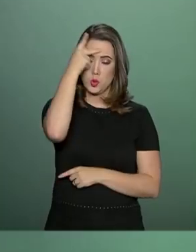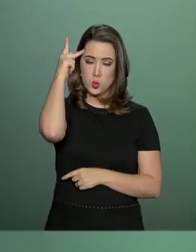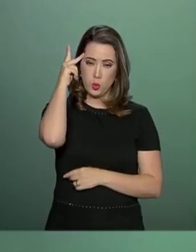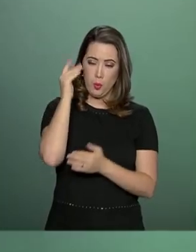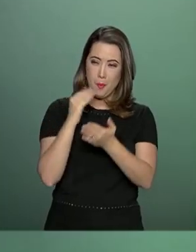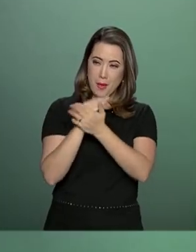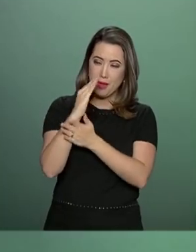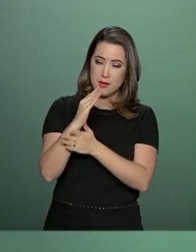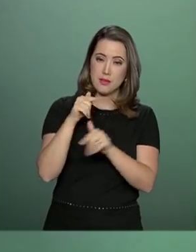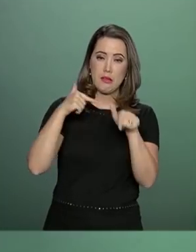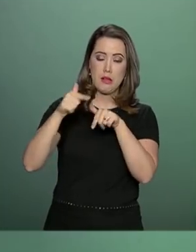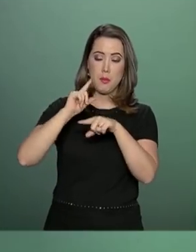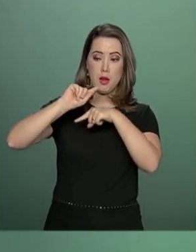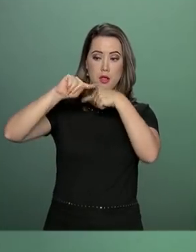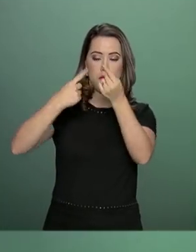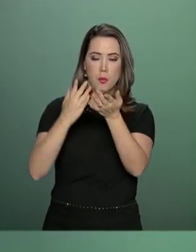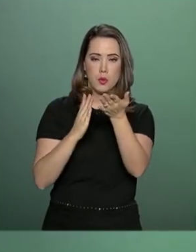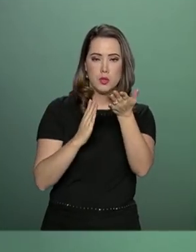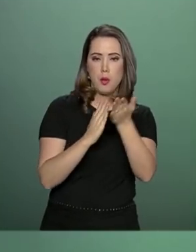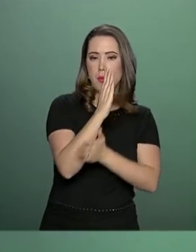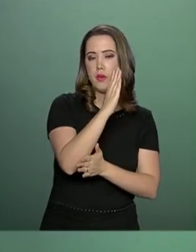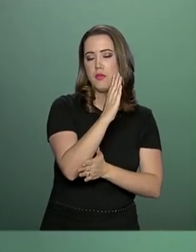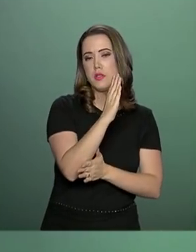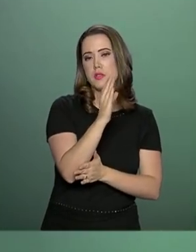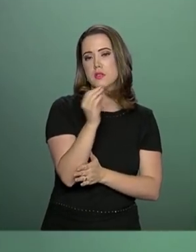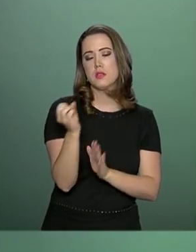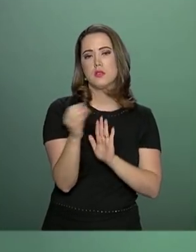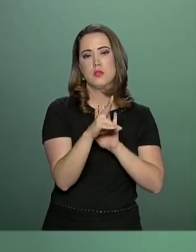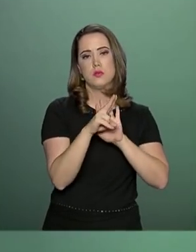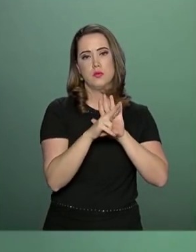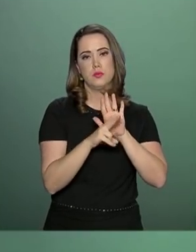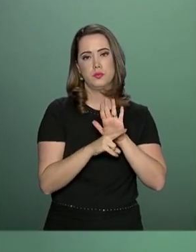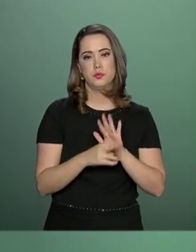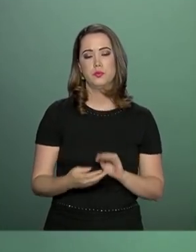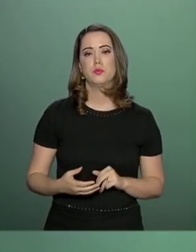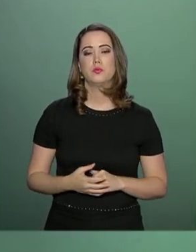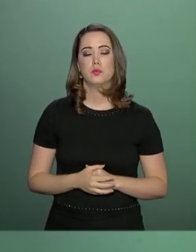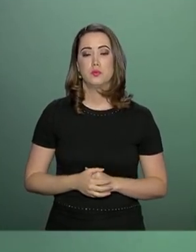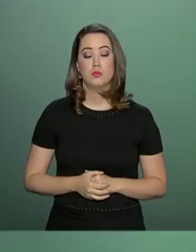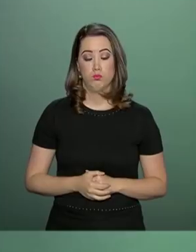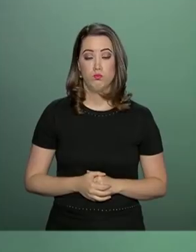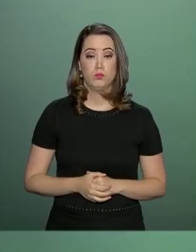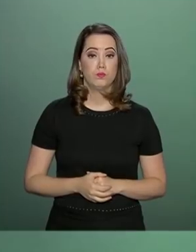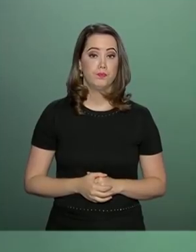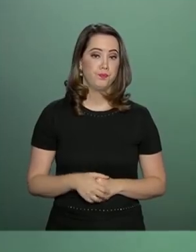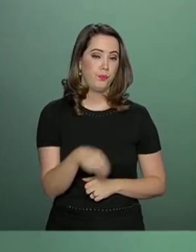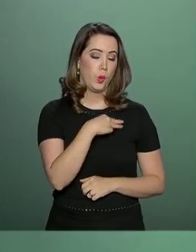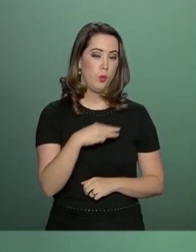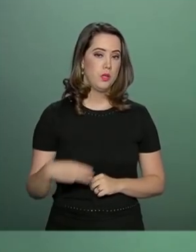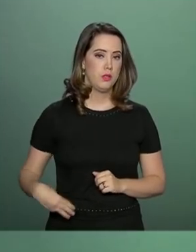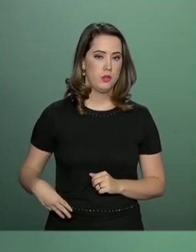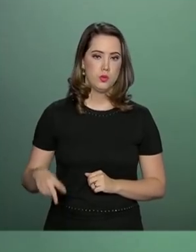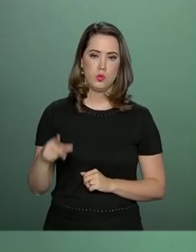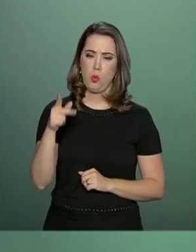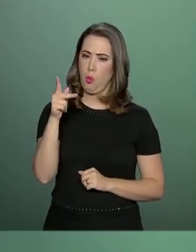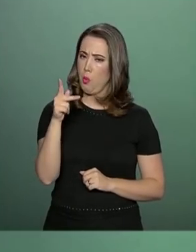ministro Paulo Guedes